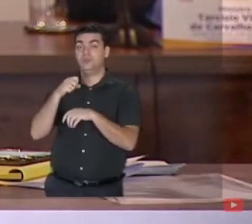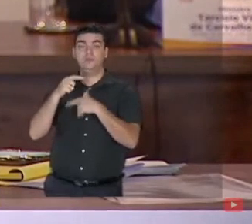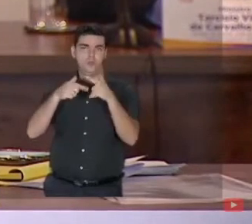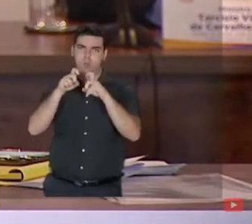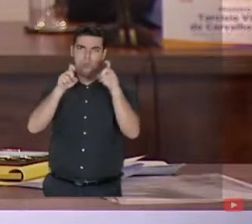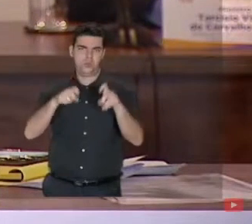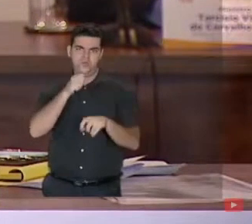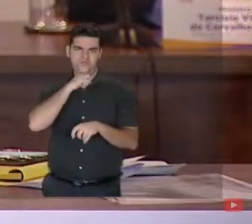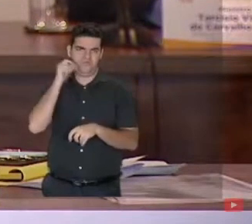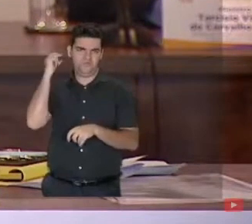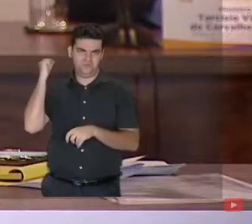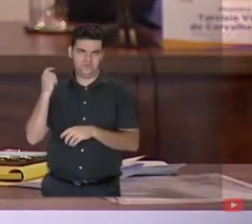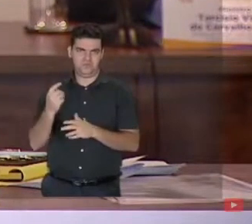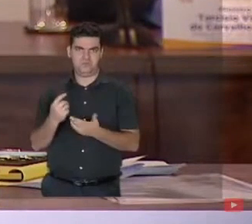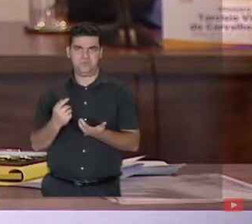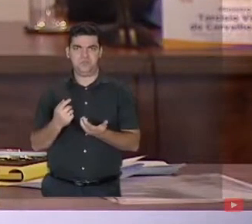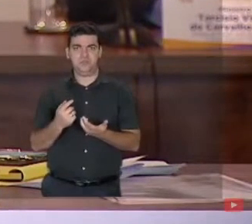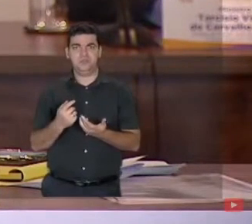antigo,